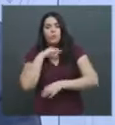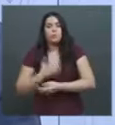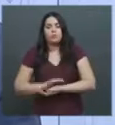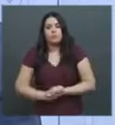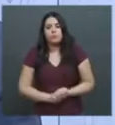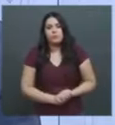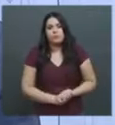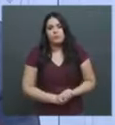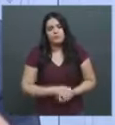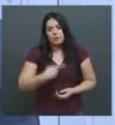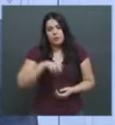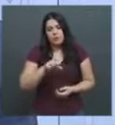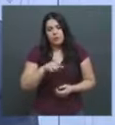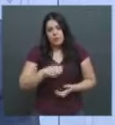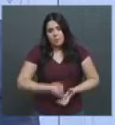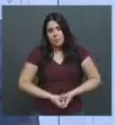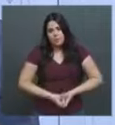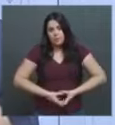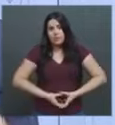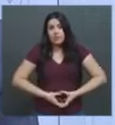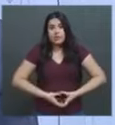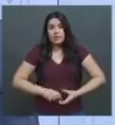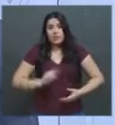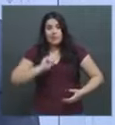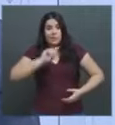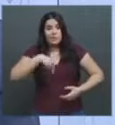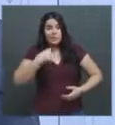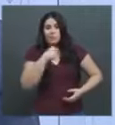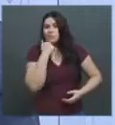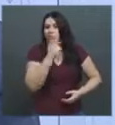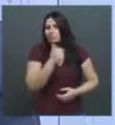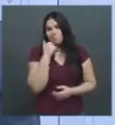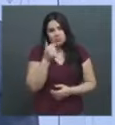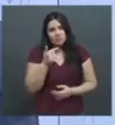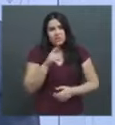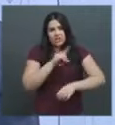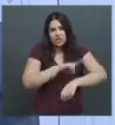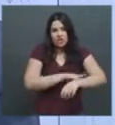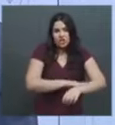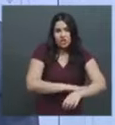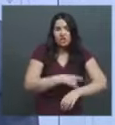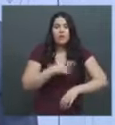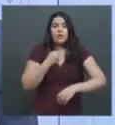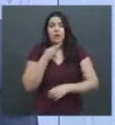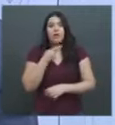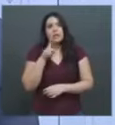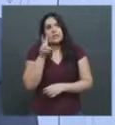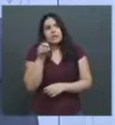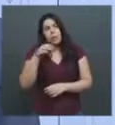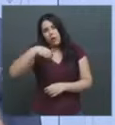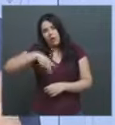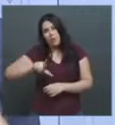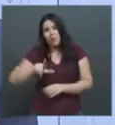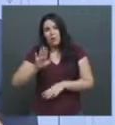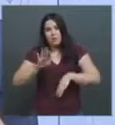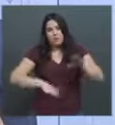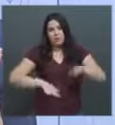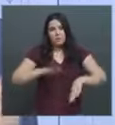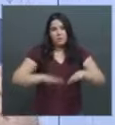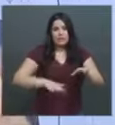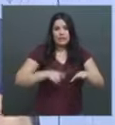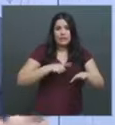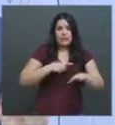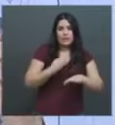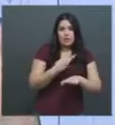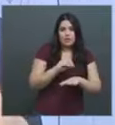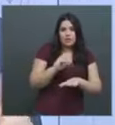bexiga. Chega no final, ele não tem muita força de urinar, porque ele urina, vamos supor, 50 ml e está com 300 na bexiga,